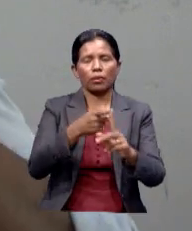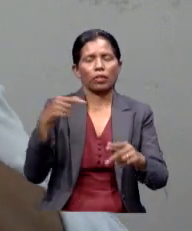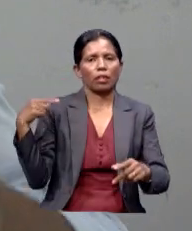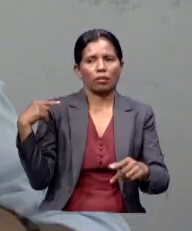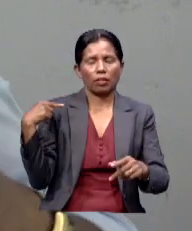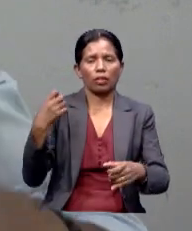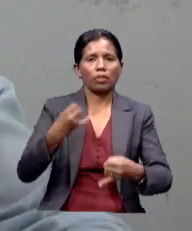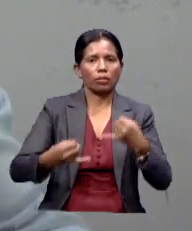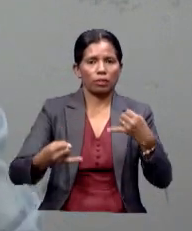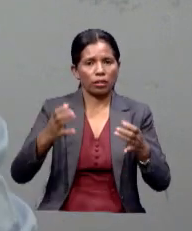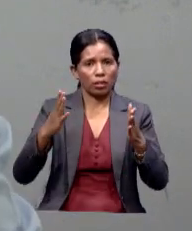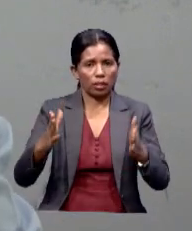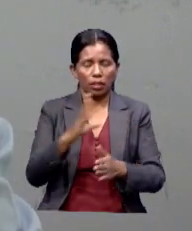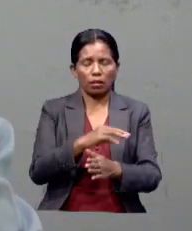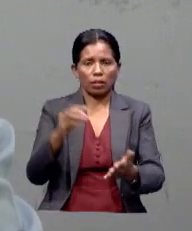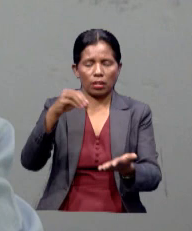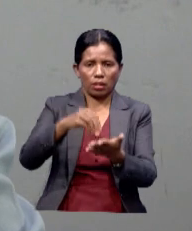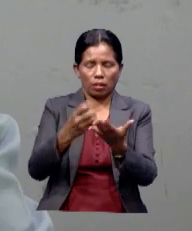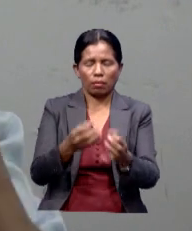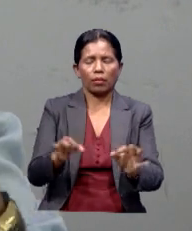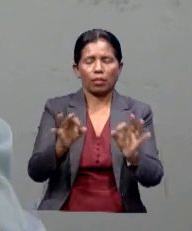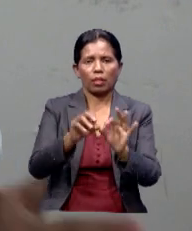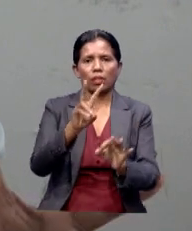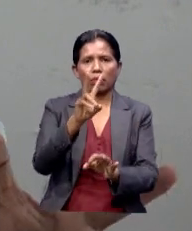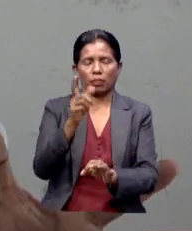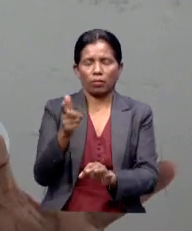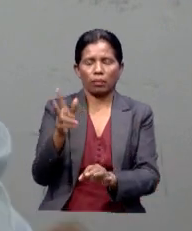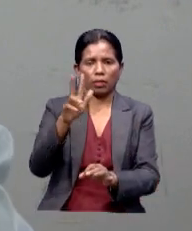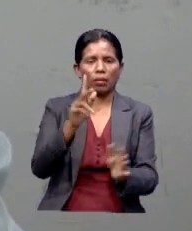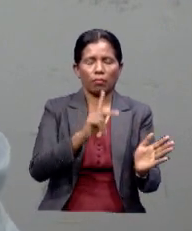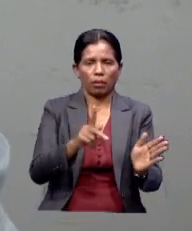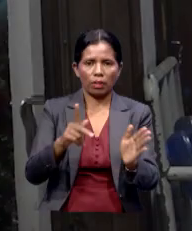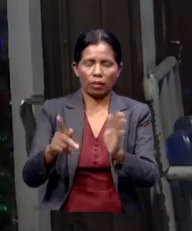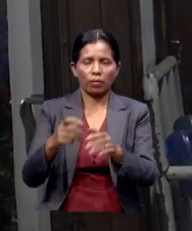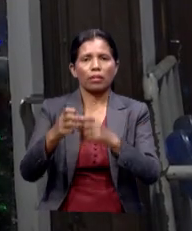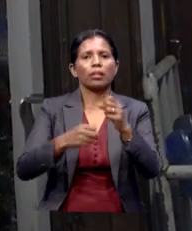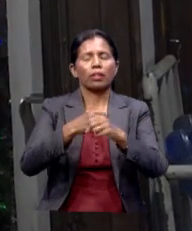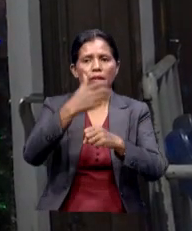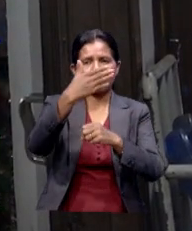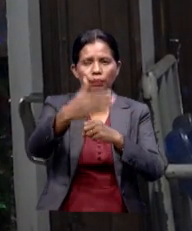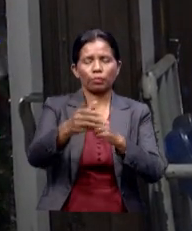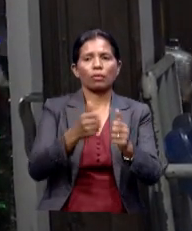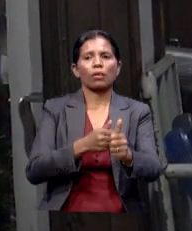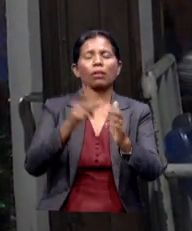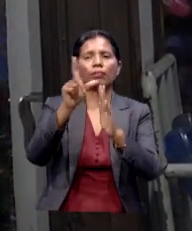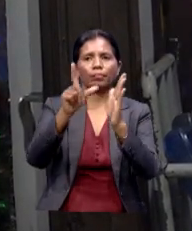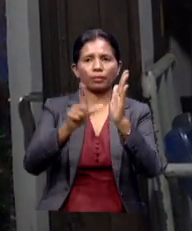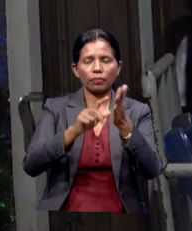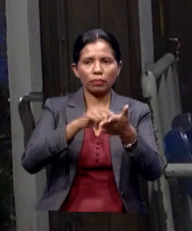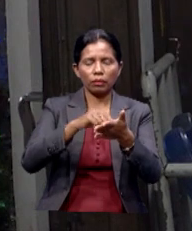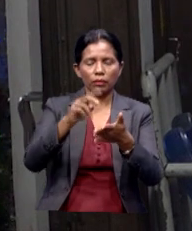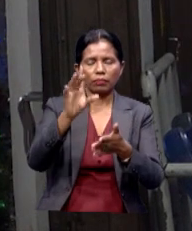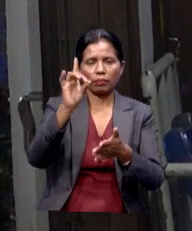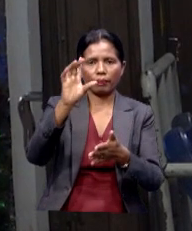bel tau prioridade ba 2023 nya iha plano legislativo tuir lei número 8 barra rua